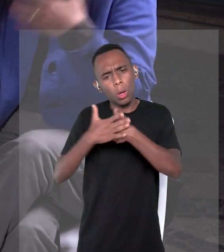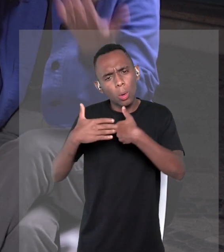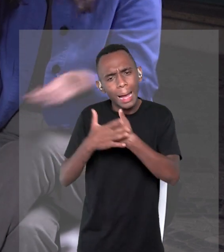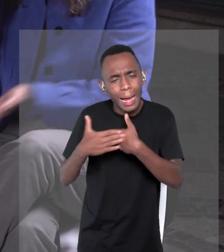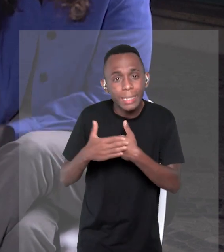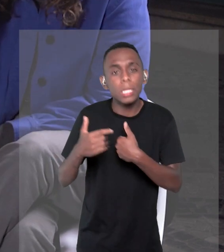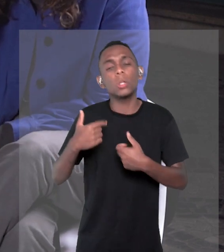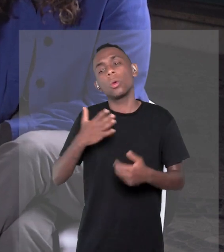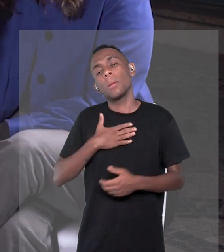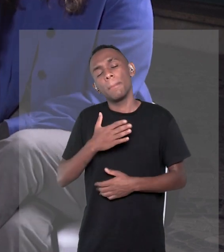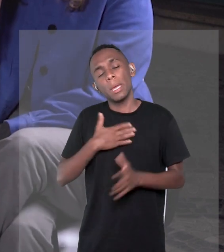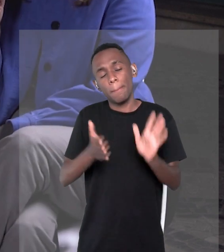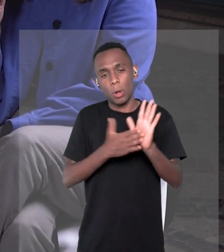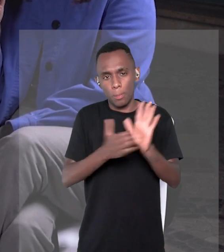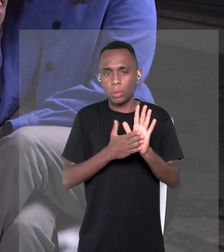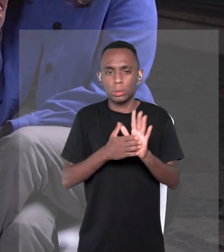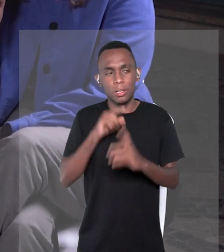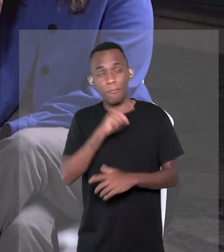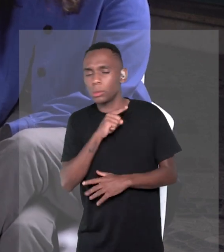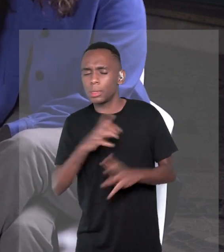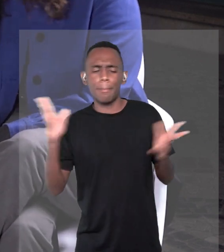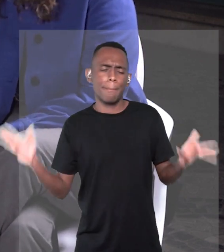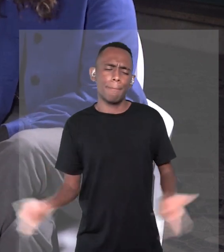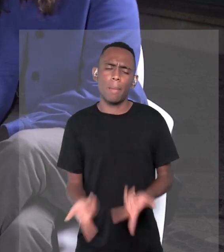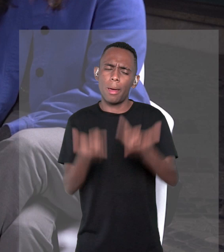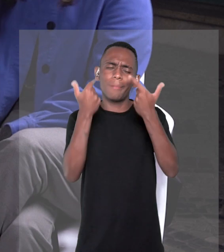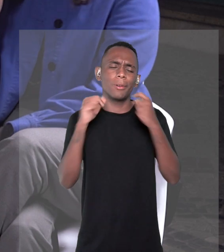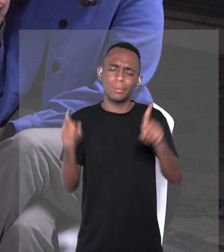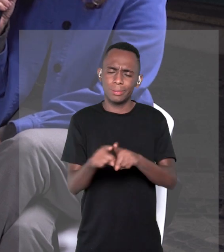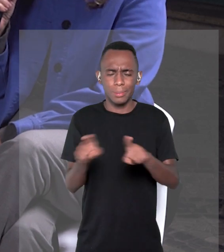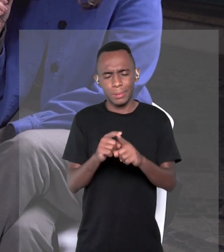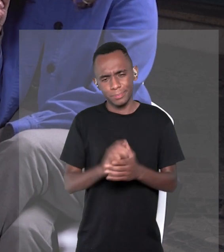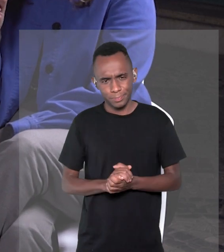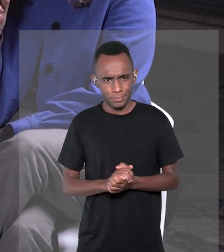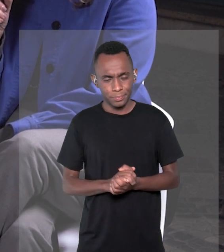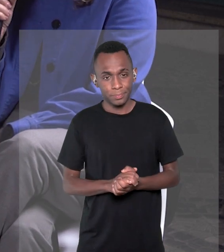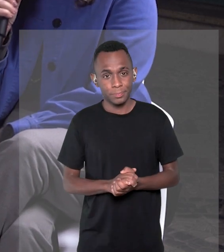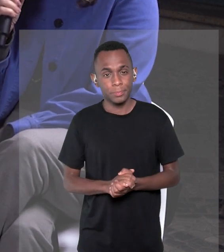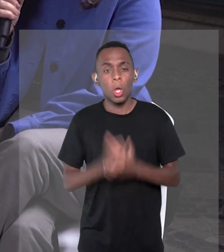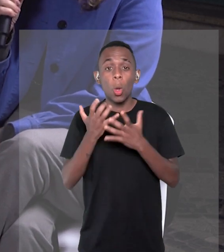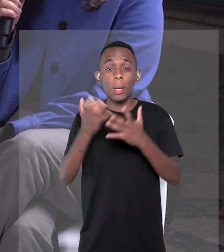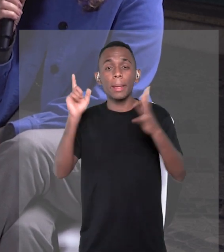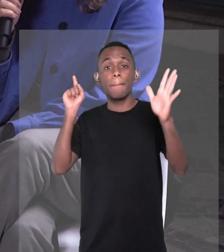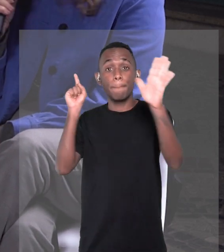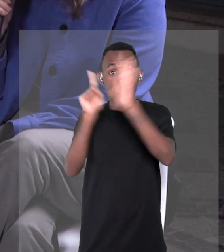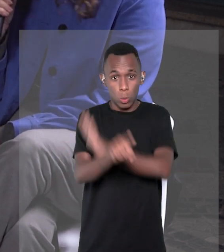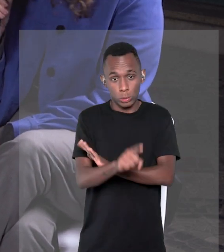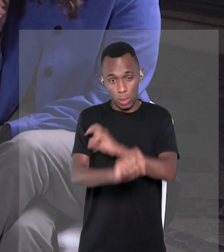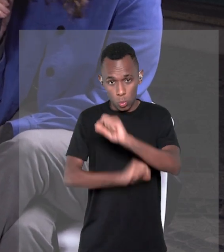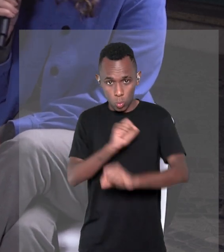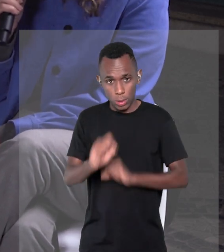acolhimento do que eu propus fazer. E você que é incrível também, não sabe? Foi muito bom. Eu queria te